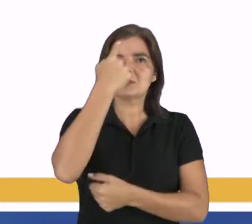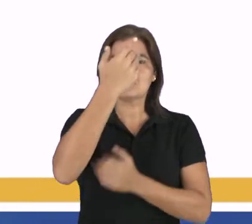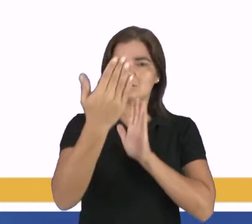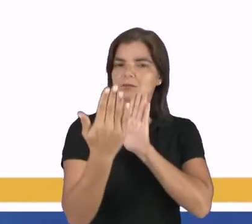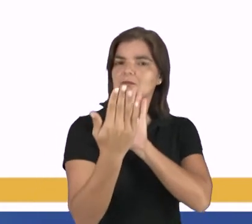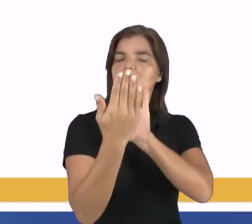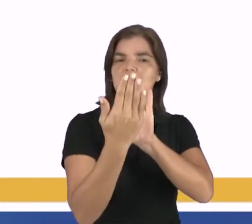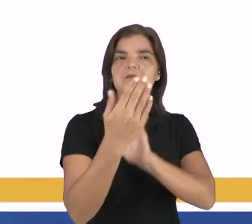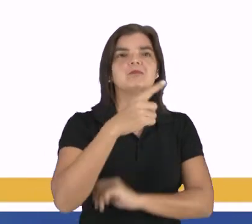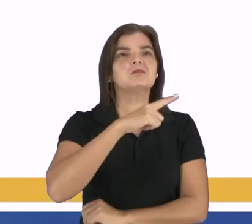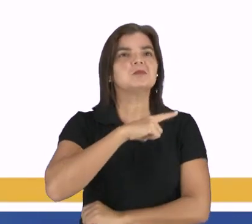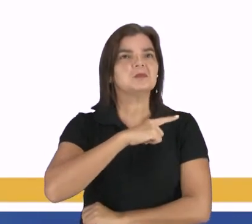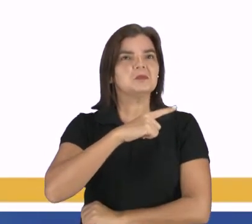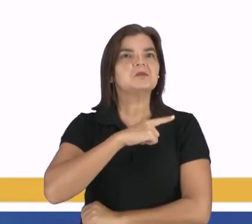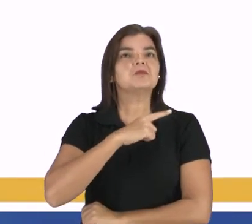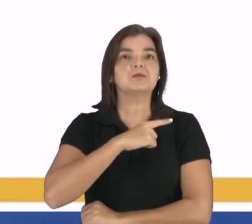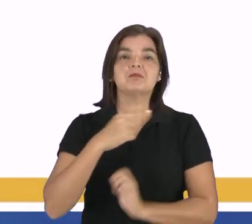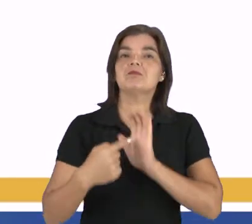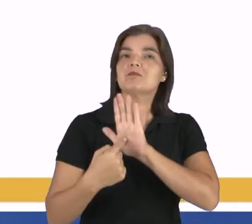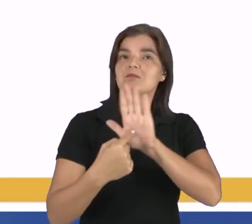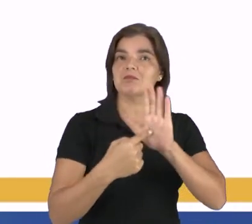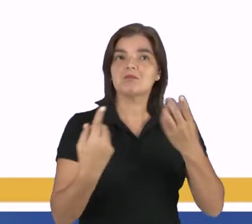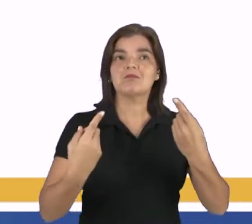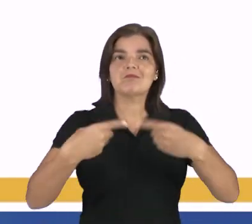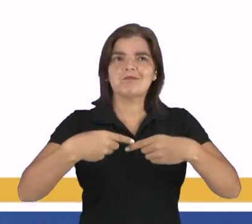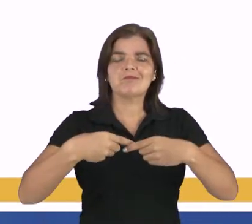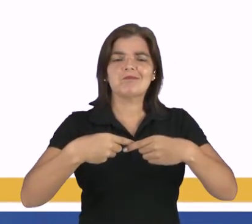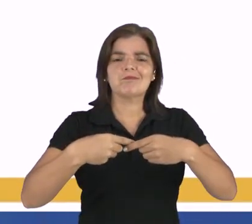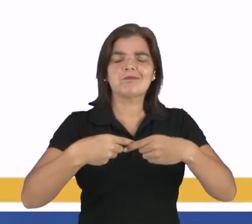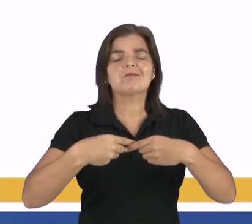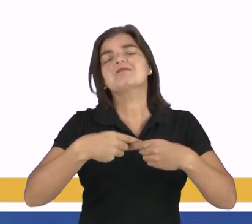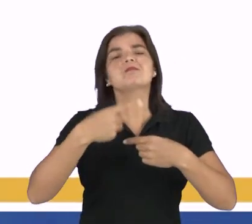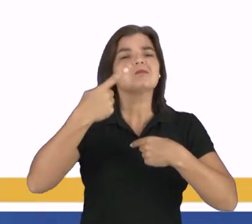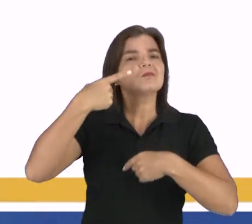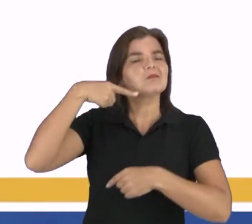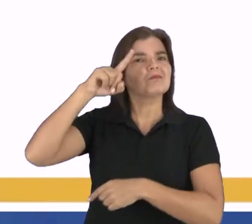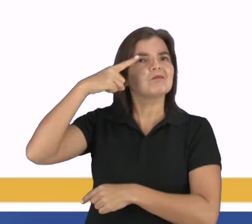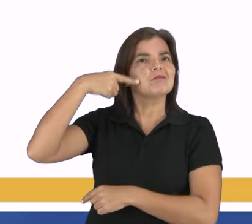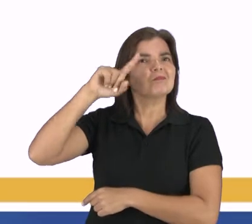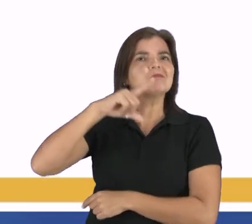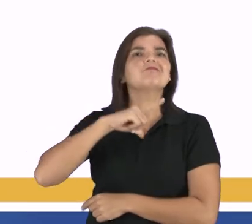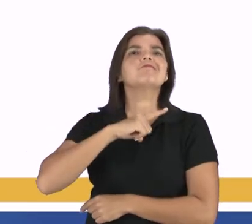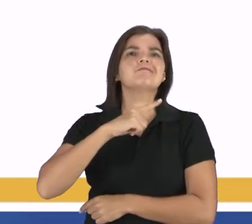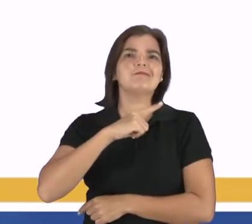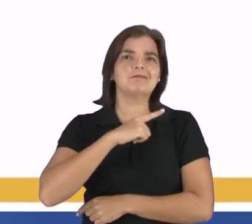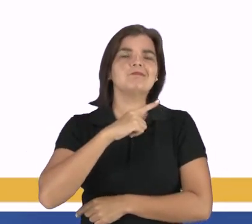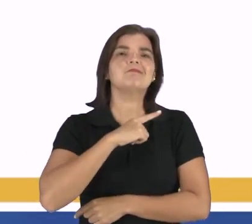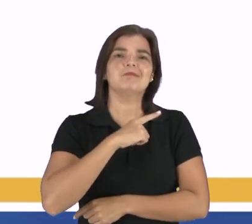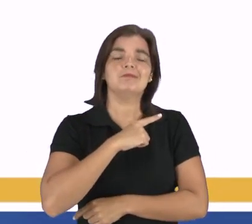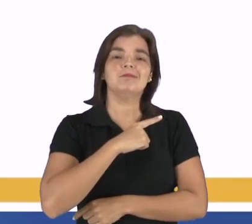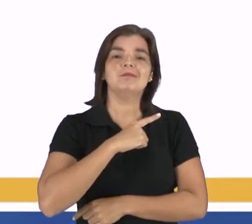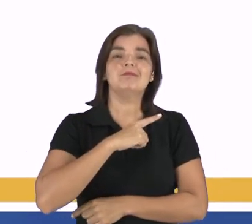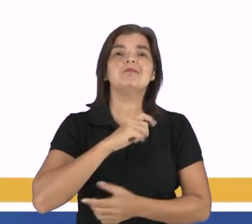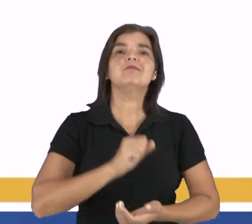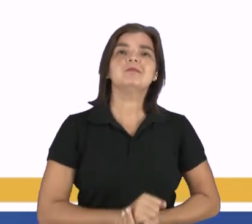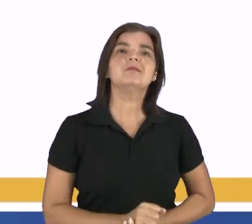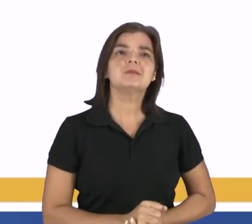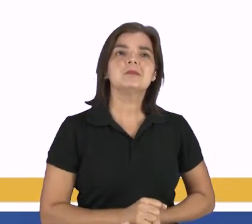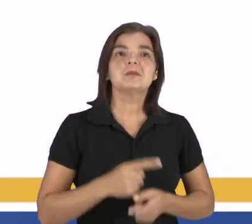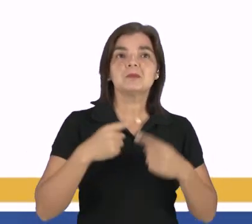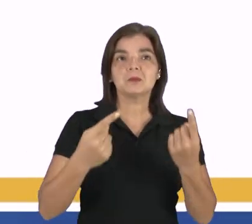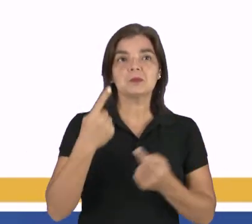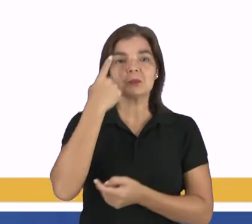cara a cara, ele tinha a oferecer o contraste entre as longas pálpebras que subiam e